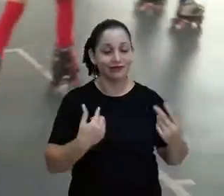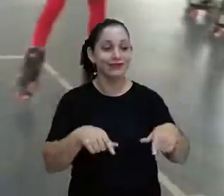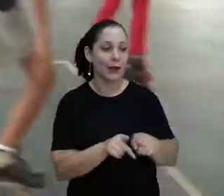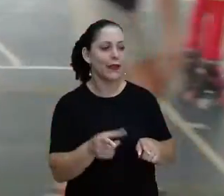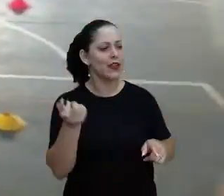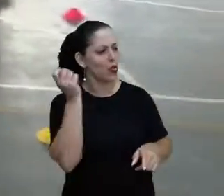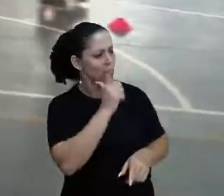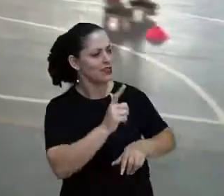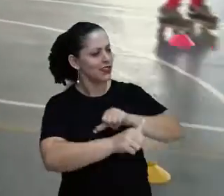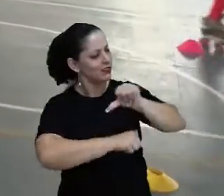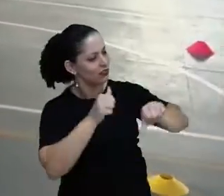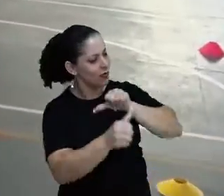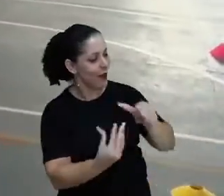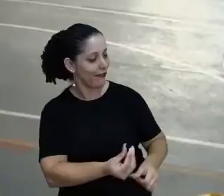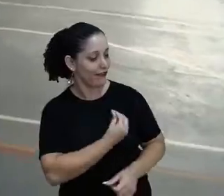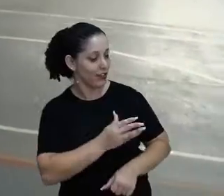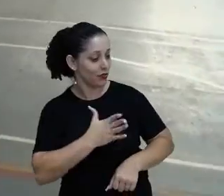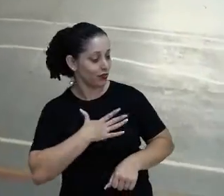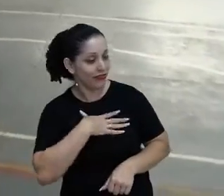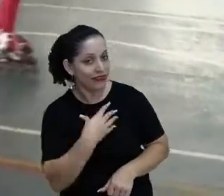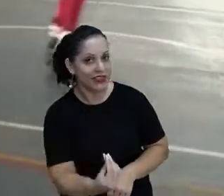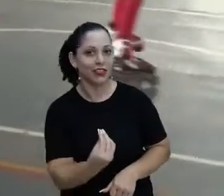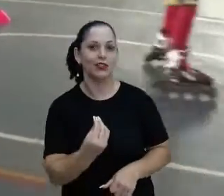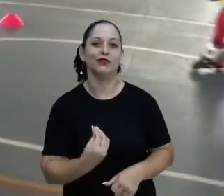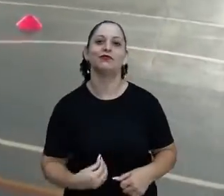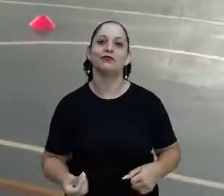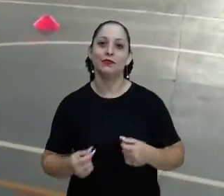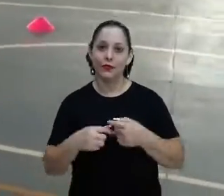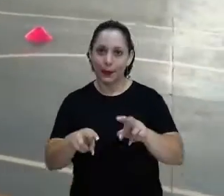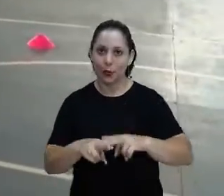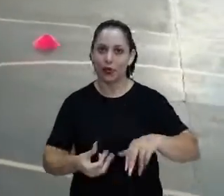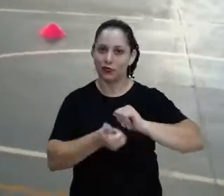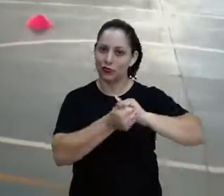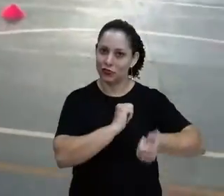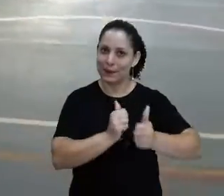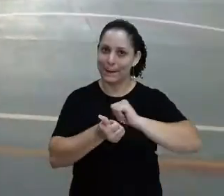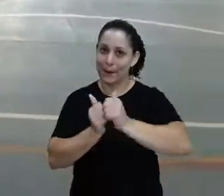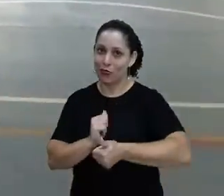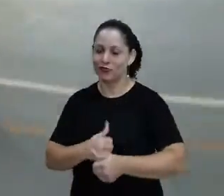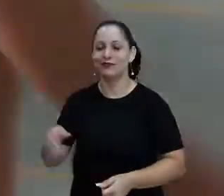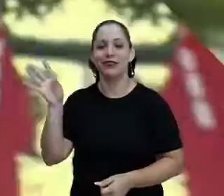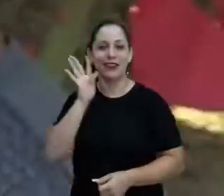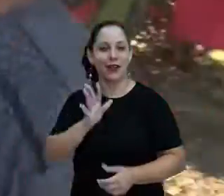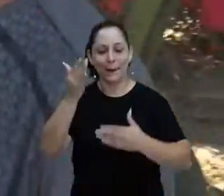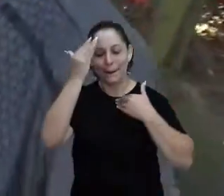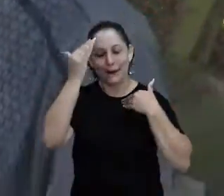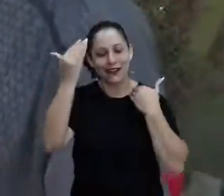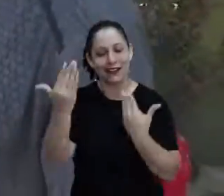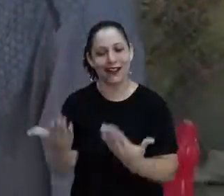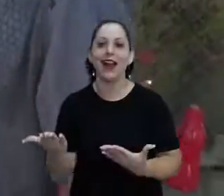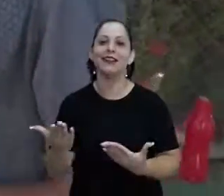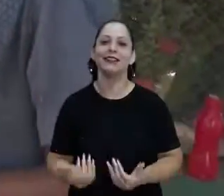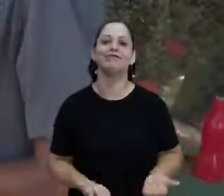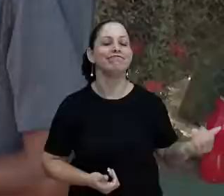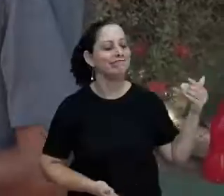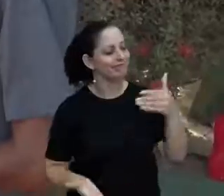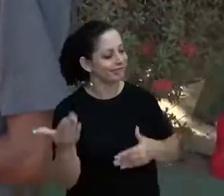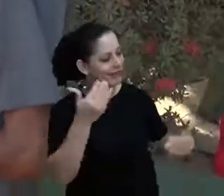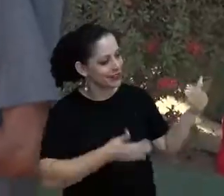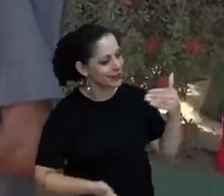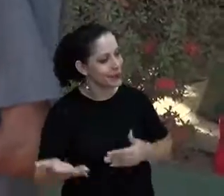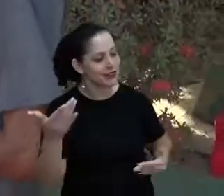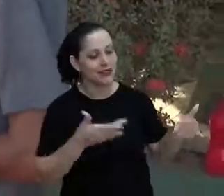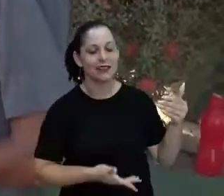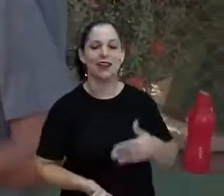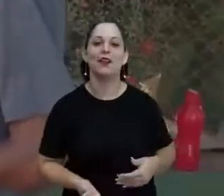transformar a vida dos filhos através do esporte, né? Muito massa. Professor, muito obrigado pela sua presença, pela sua